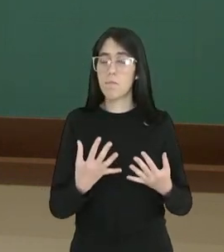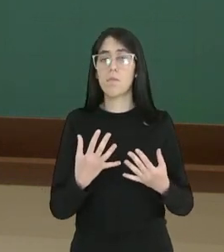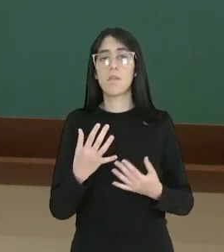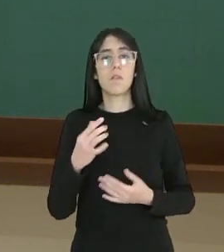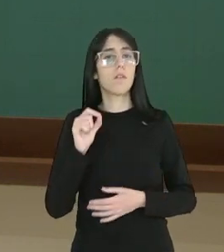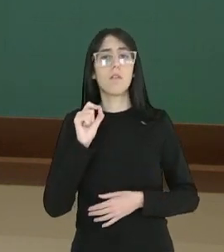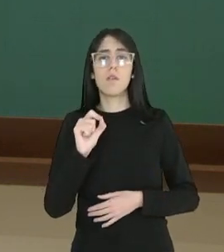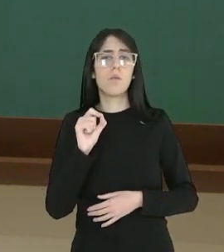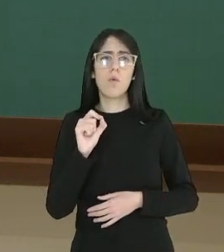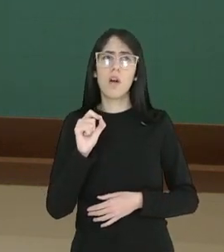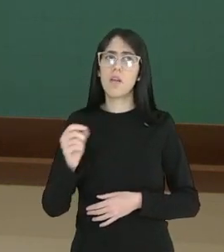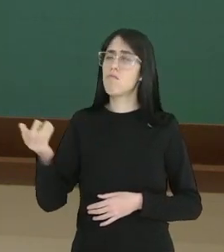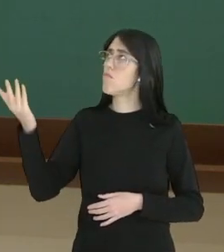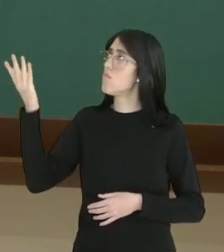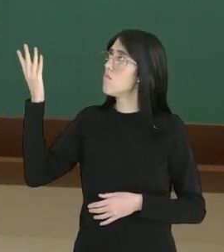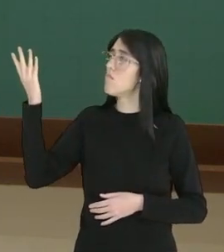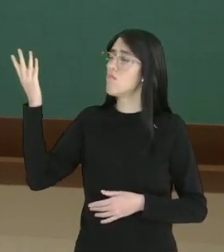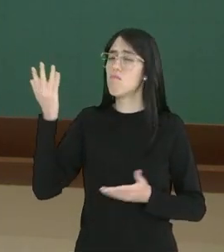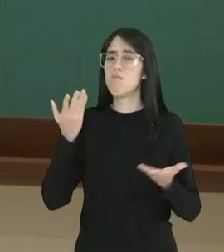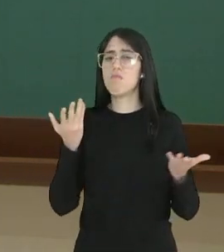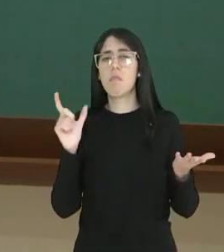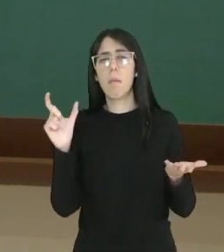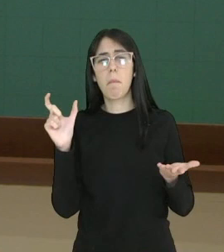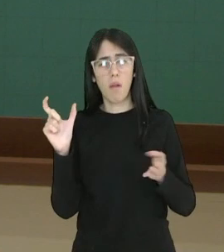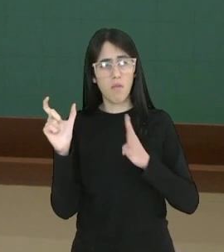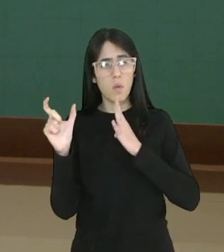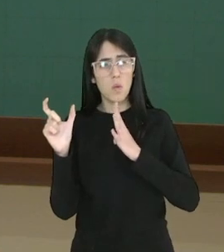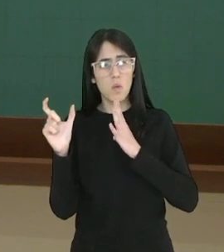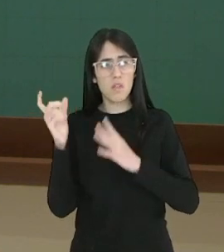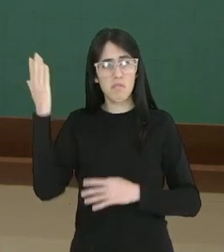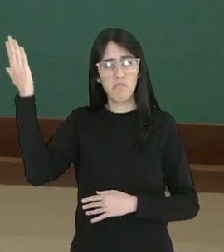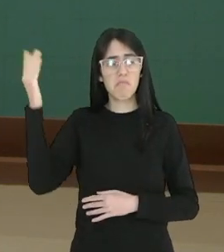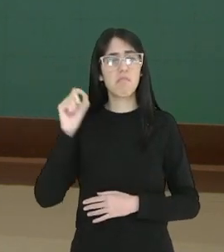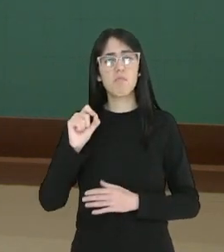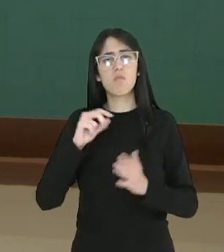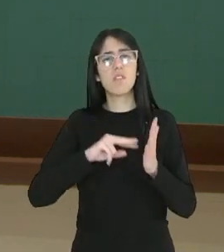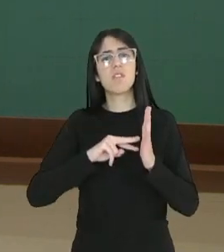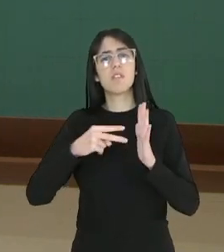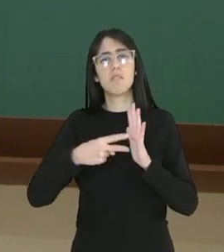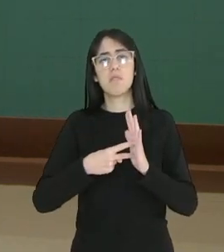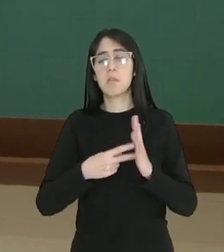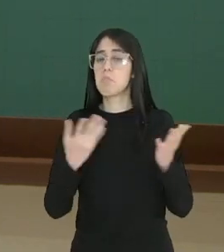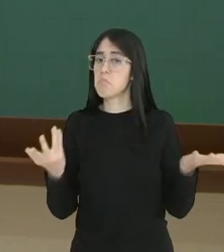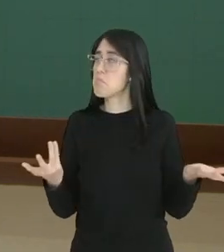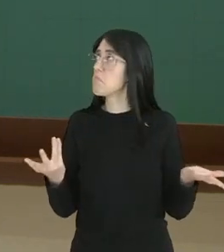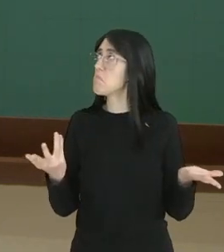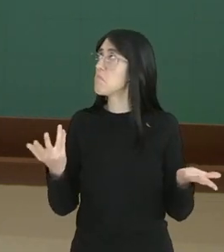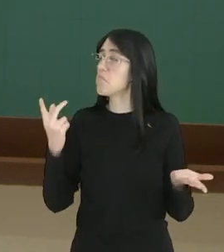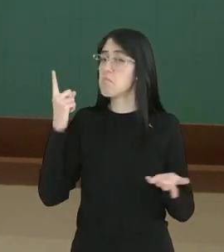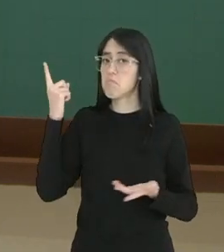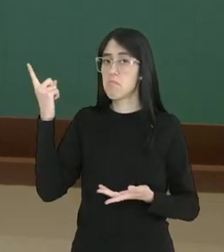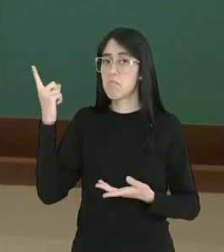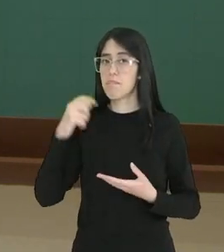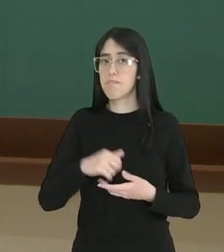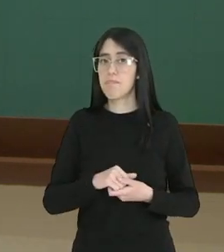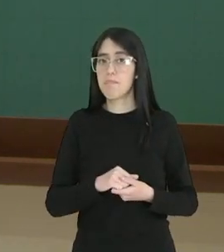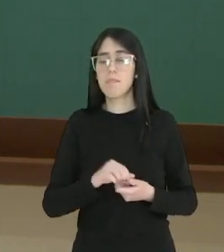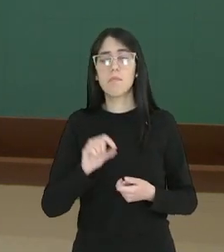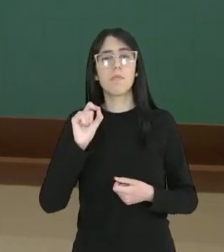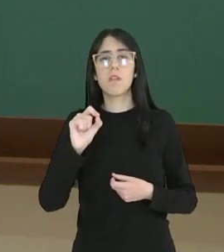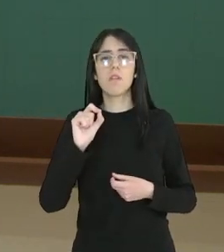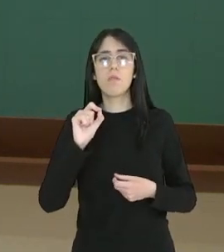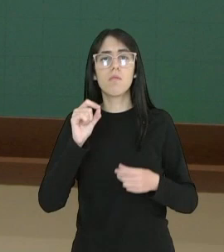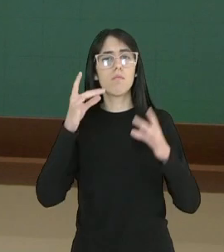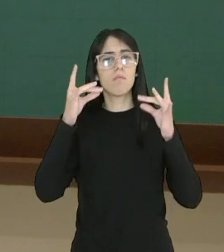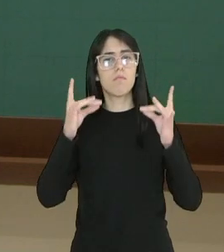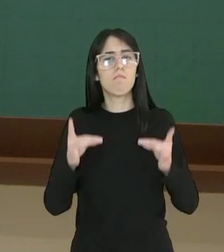uma circunferência. Você saberia me dizer o que é uma circunferência? E quais são os elementos de